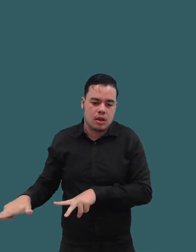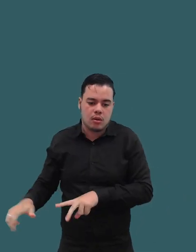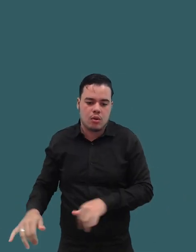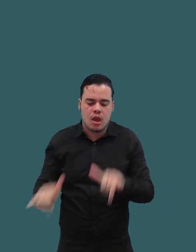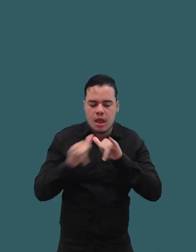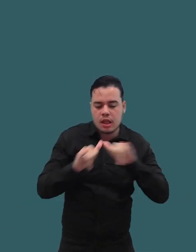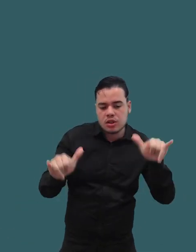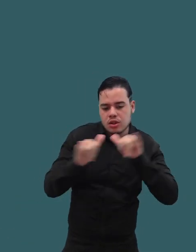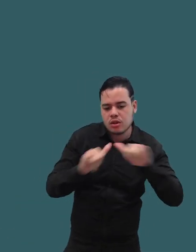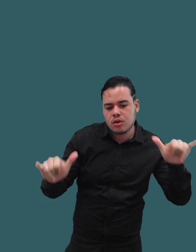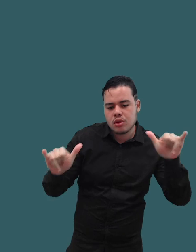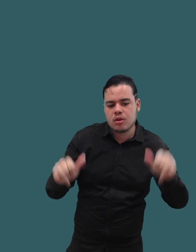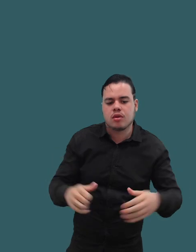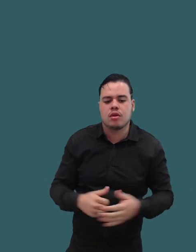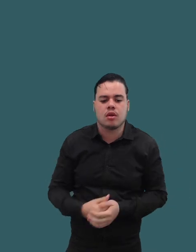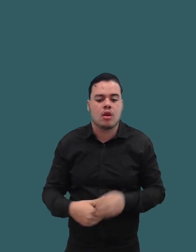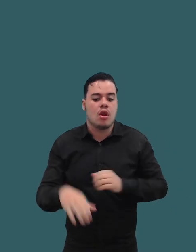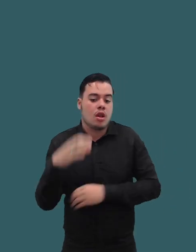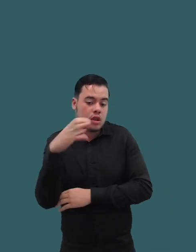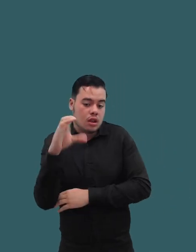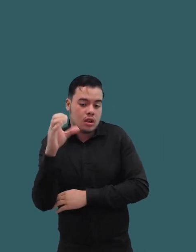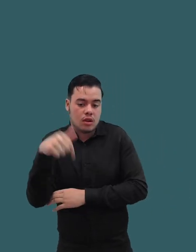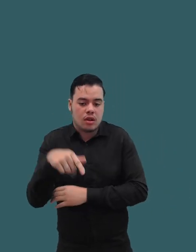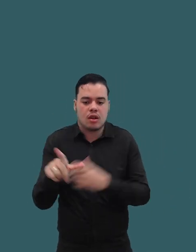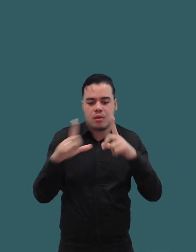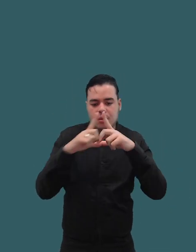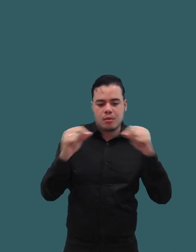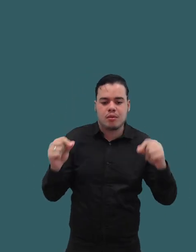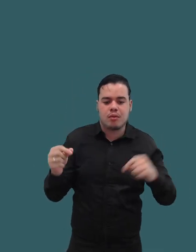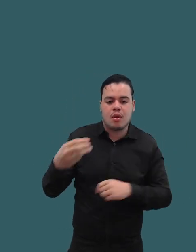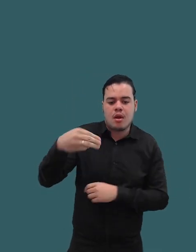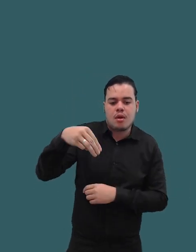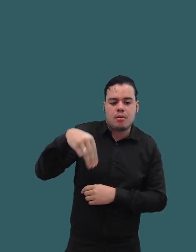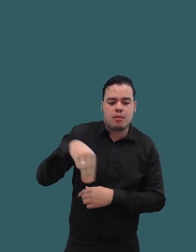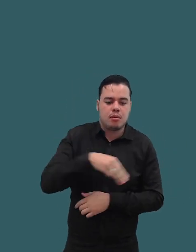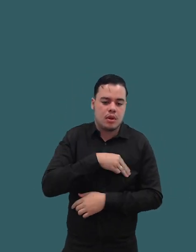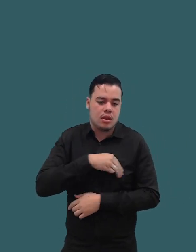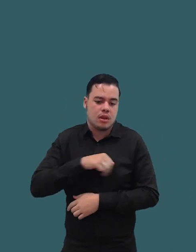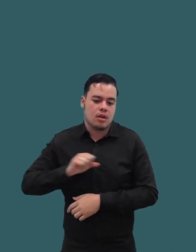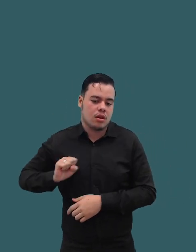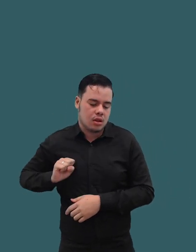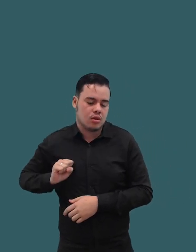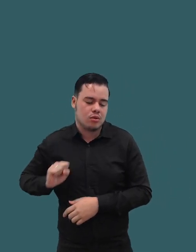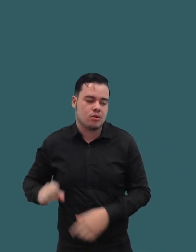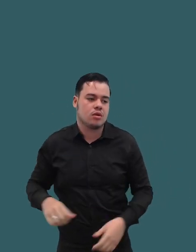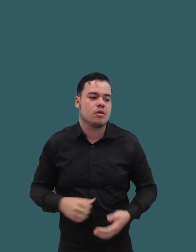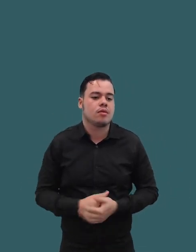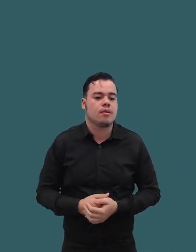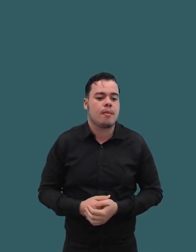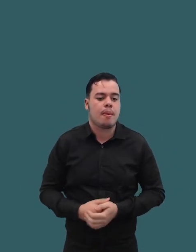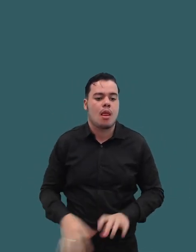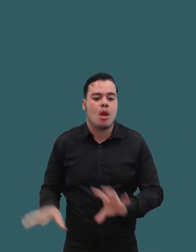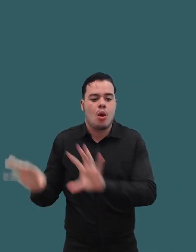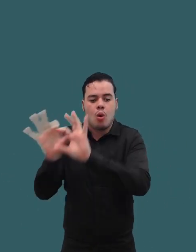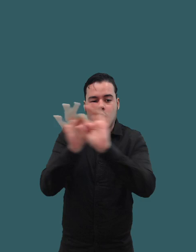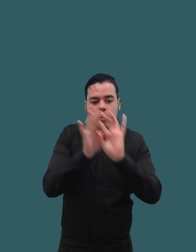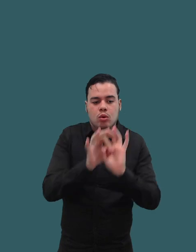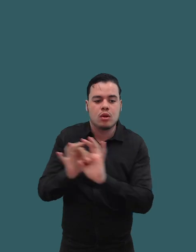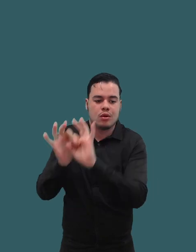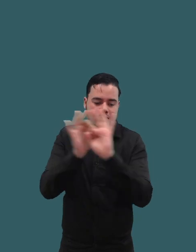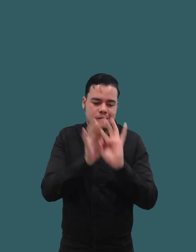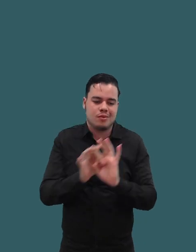científica da Fiocruz Brasília, SUS, Ministério da Saúde, Governo Federal, Brasil, União e